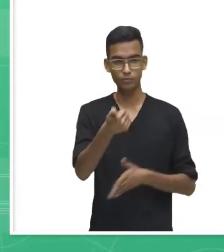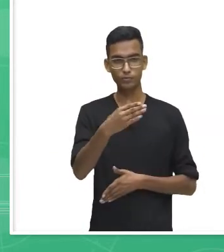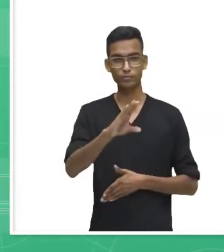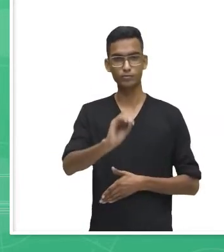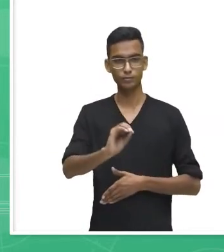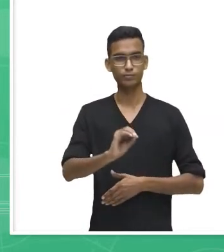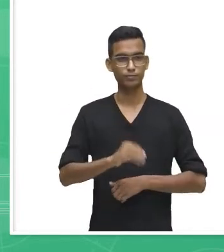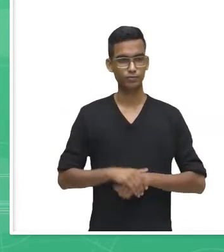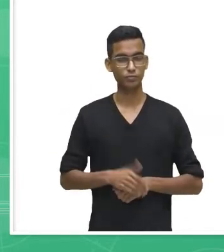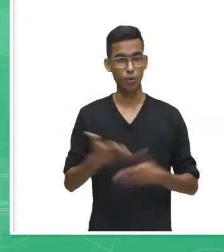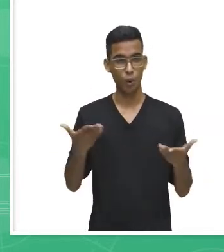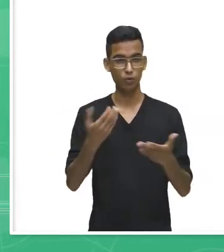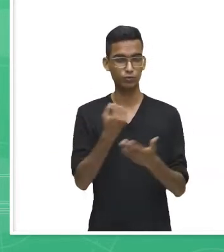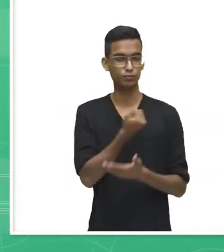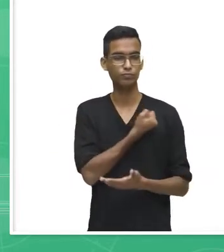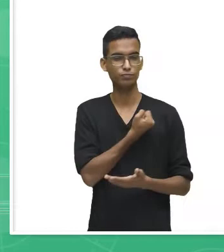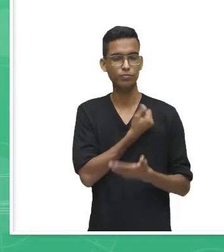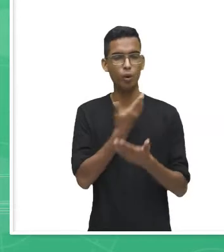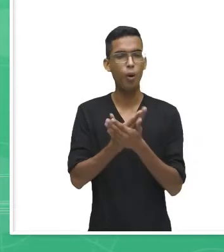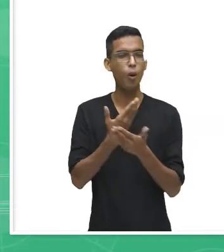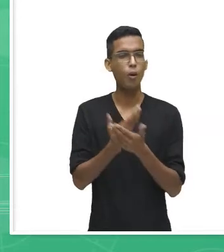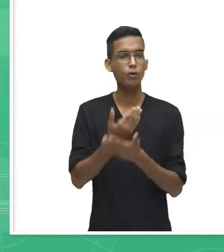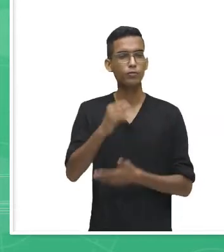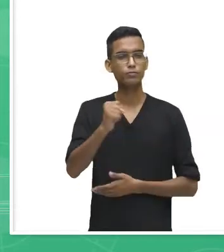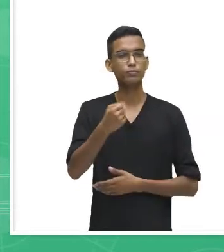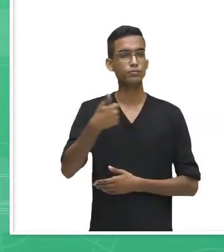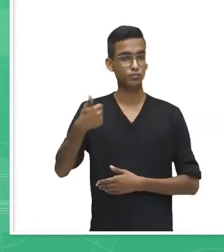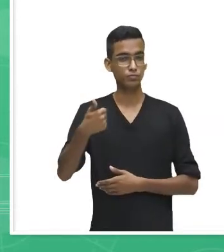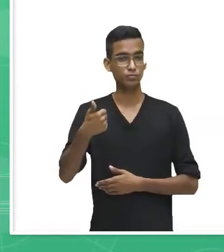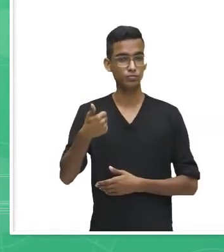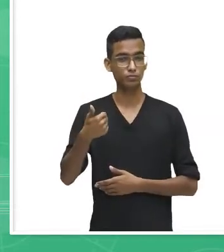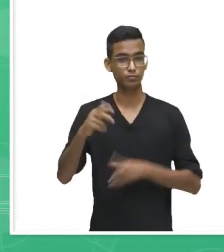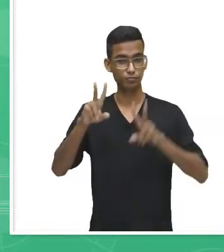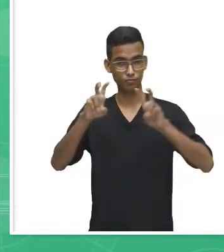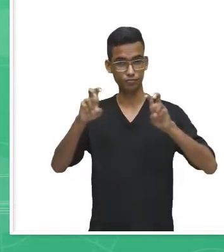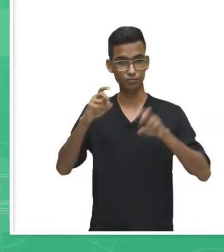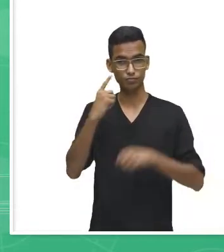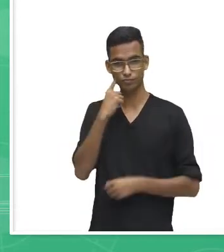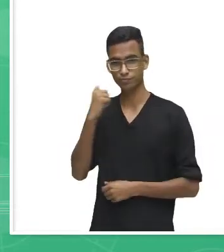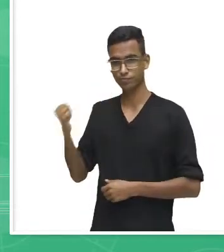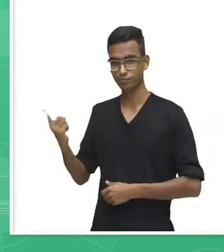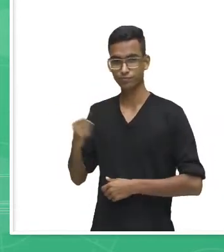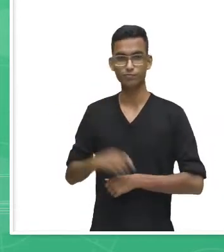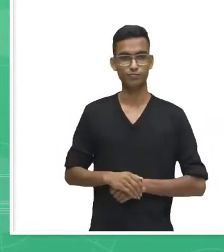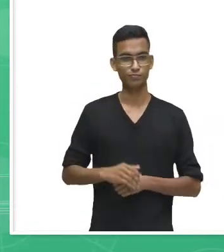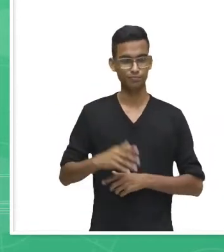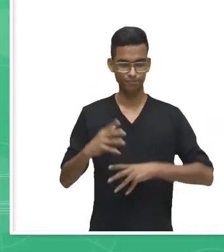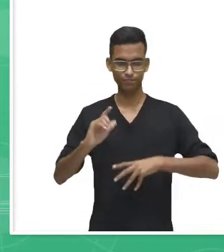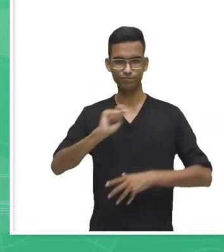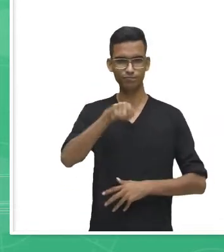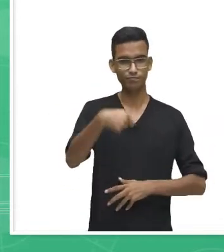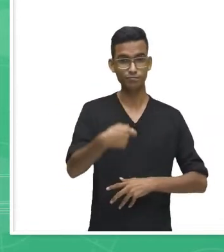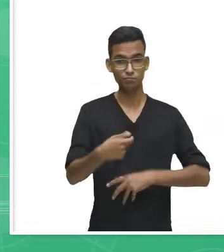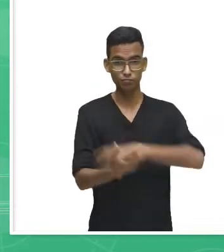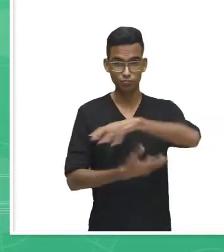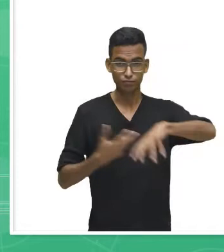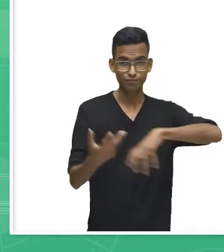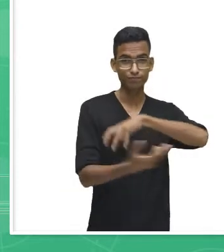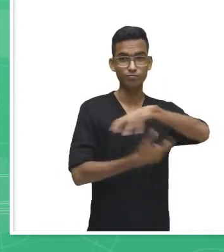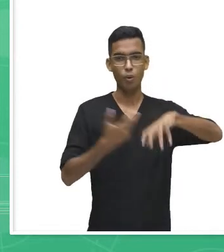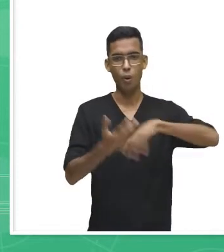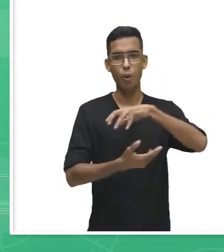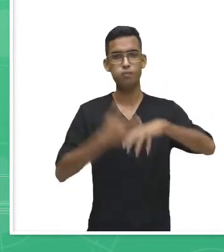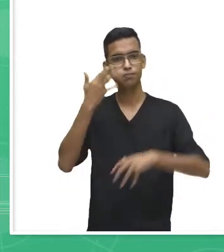aula 81, a gente vai falar sobre Revolução Francesa. A gente vai ver a sociedade estamental, a Assembleia